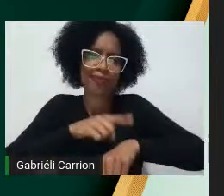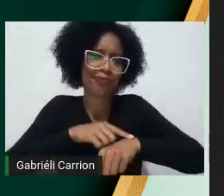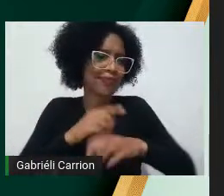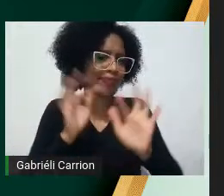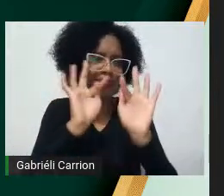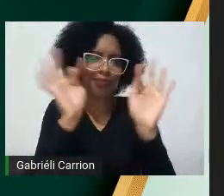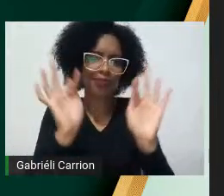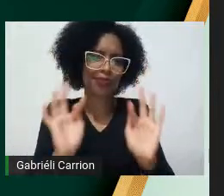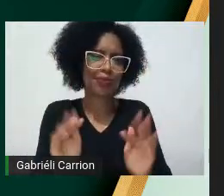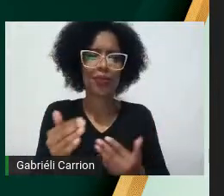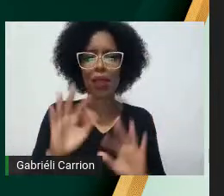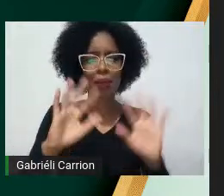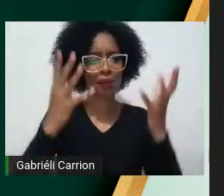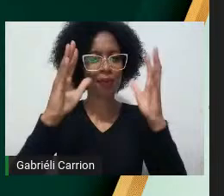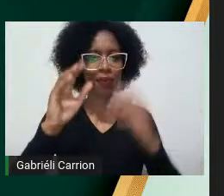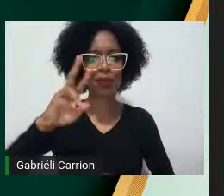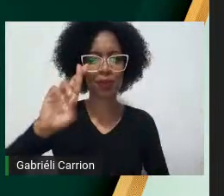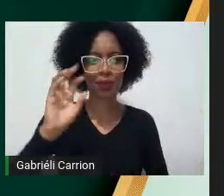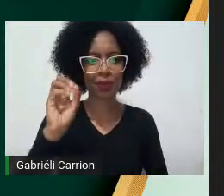Rosinha.